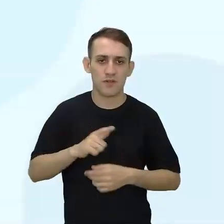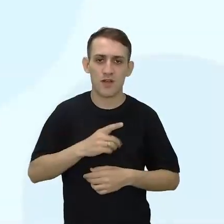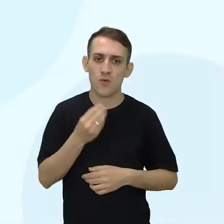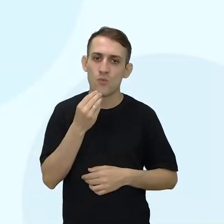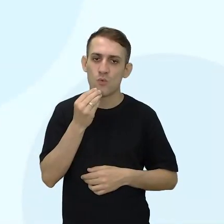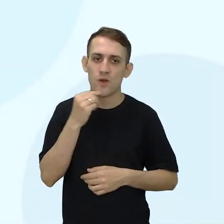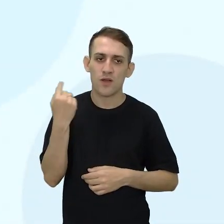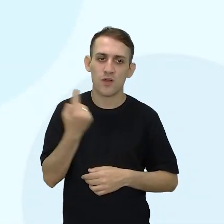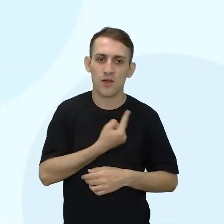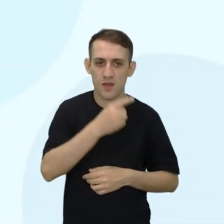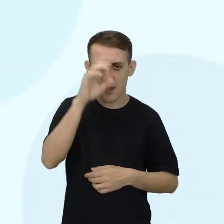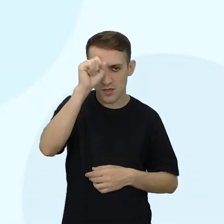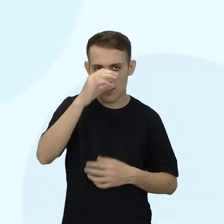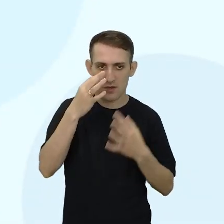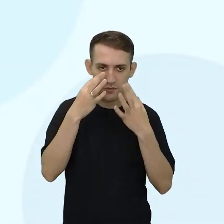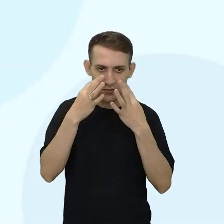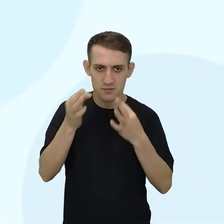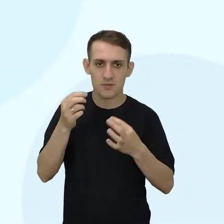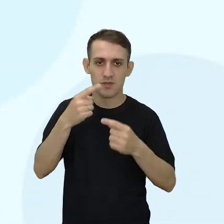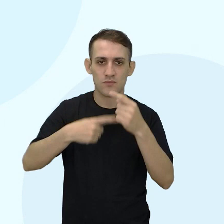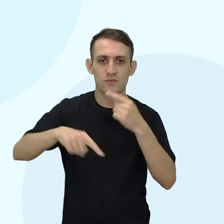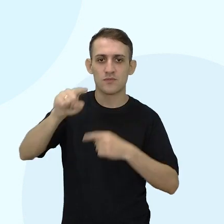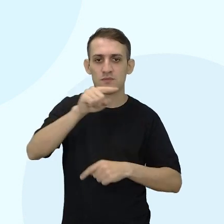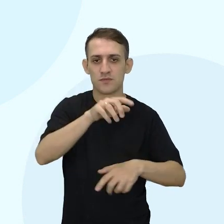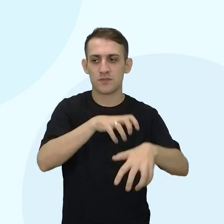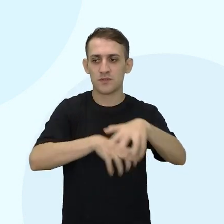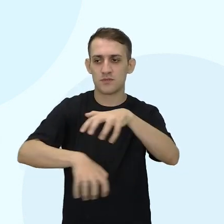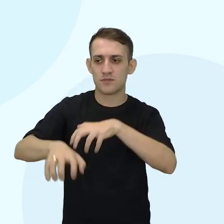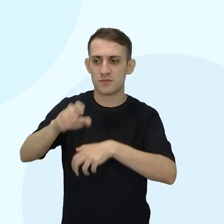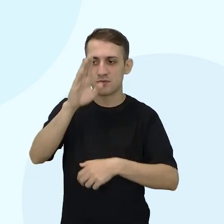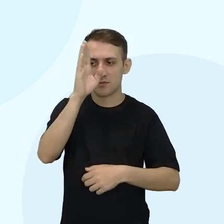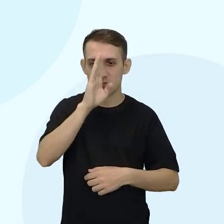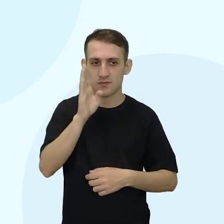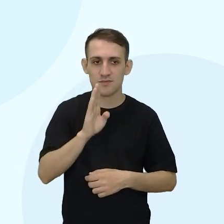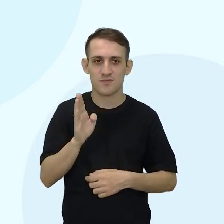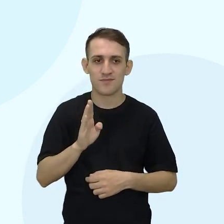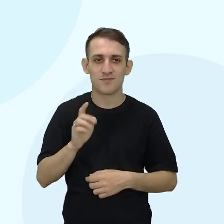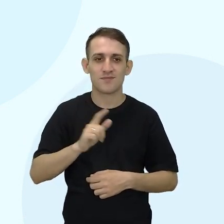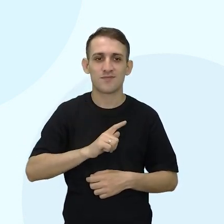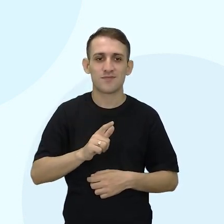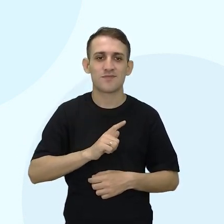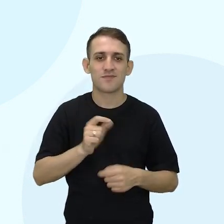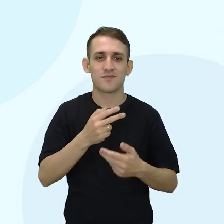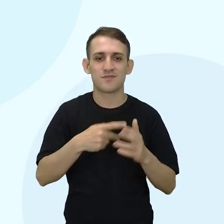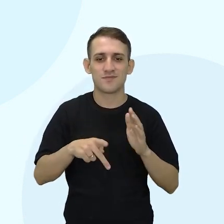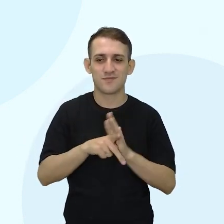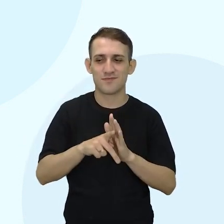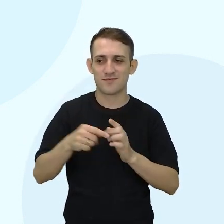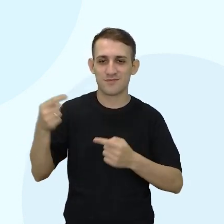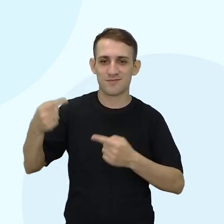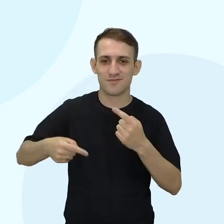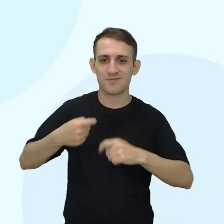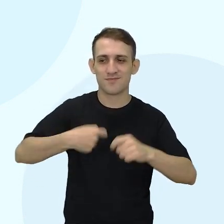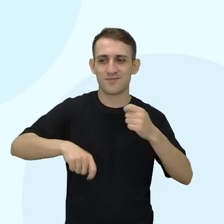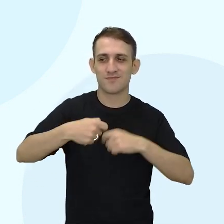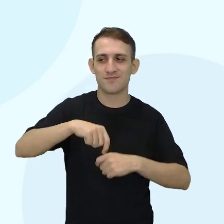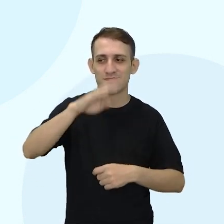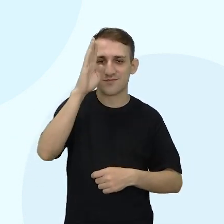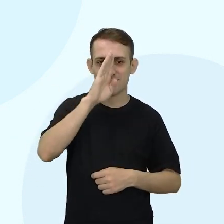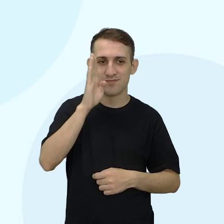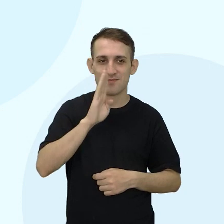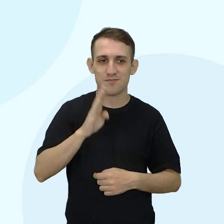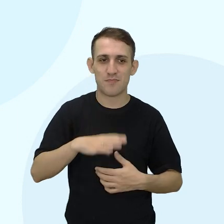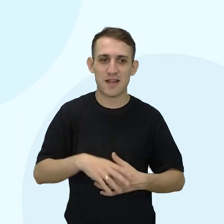oportunidade de aprender, observar a Revolução Territorial do Brasil, distinguir as unidades politicamente administrativas